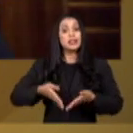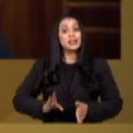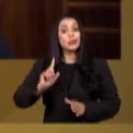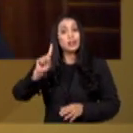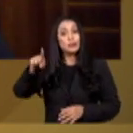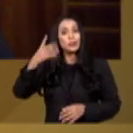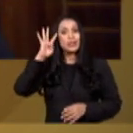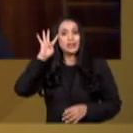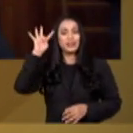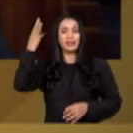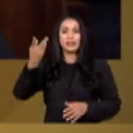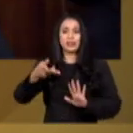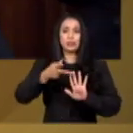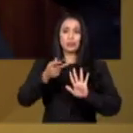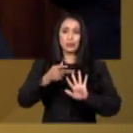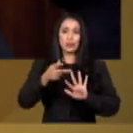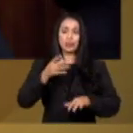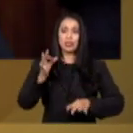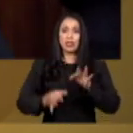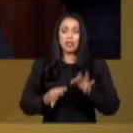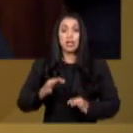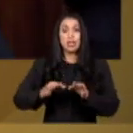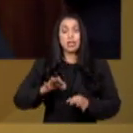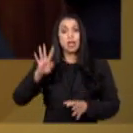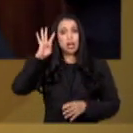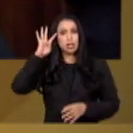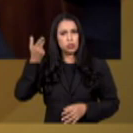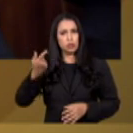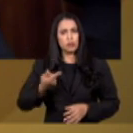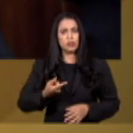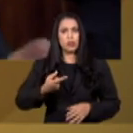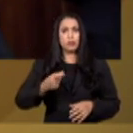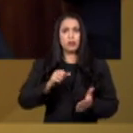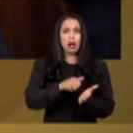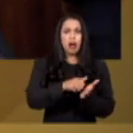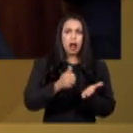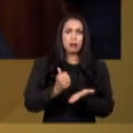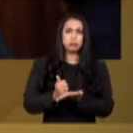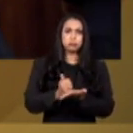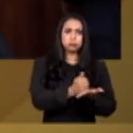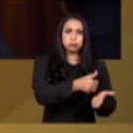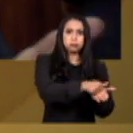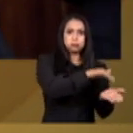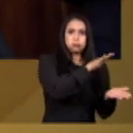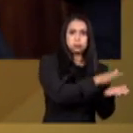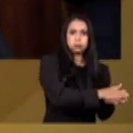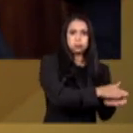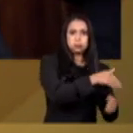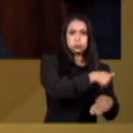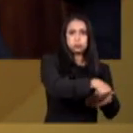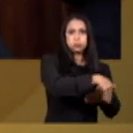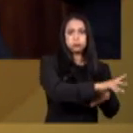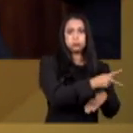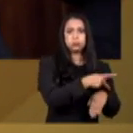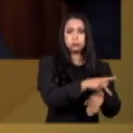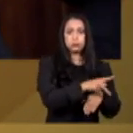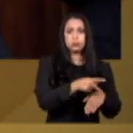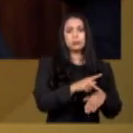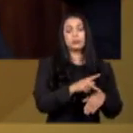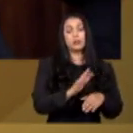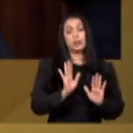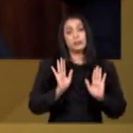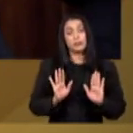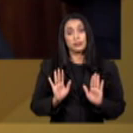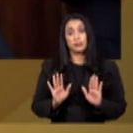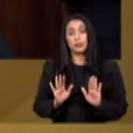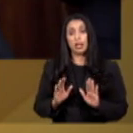portaria que determinou a seguir a nova lei de imigração algum lugar